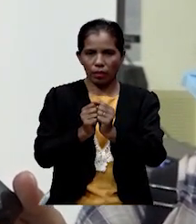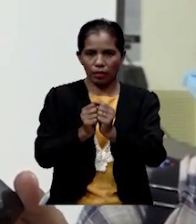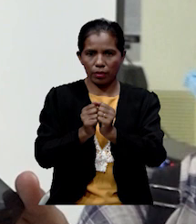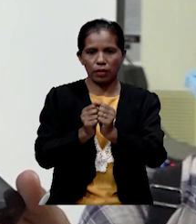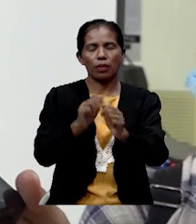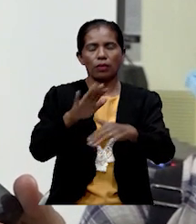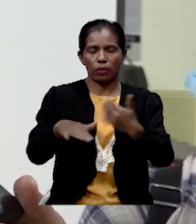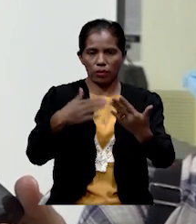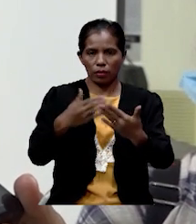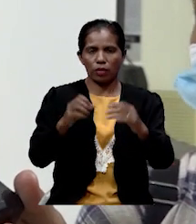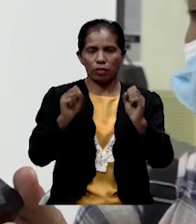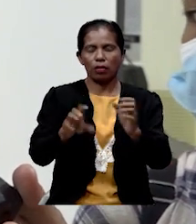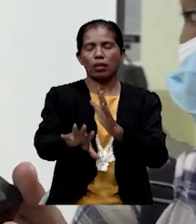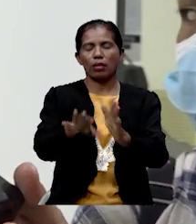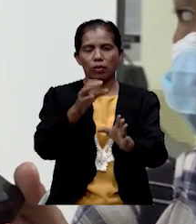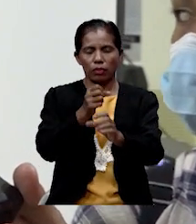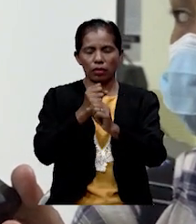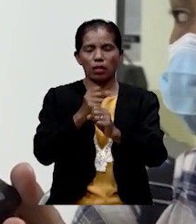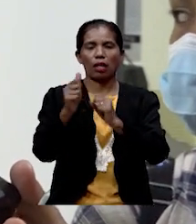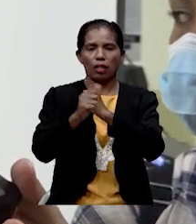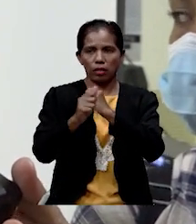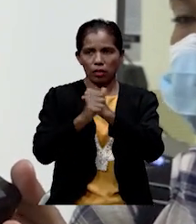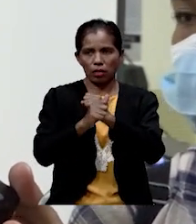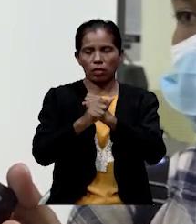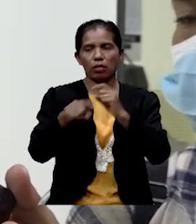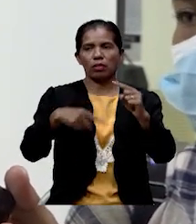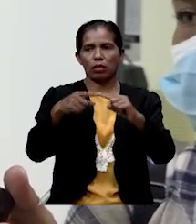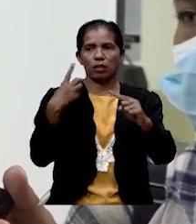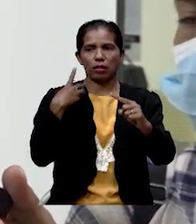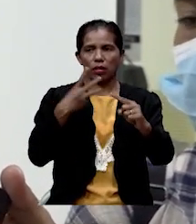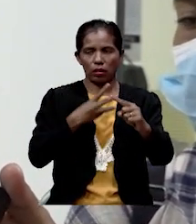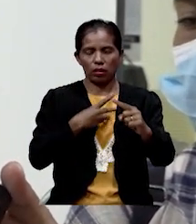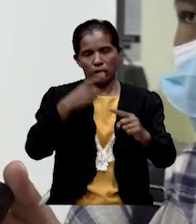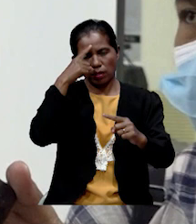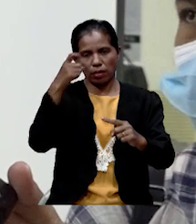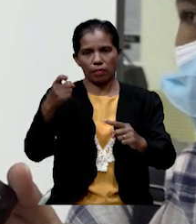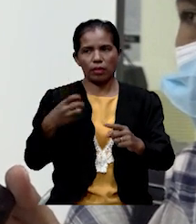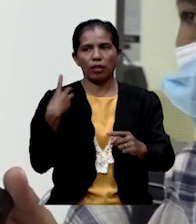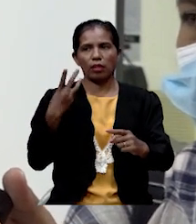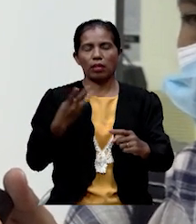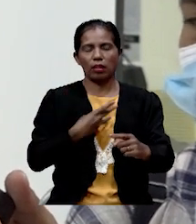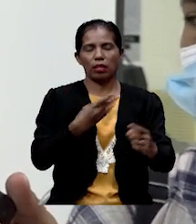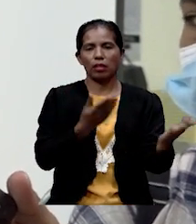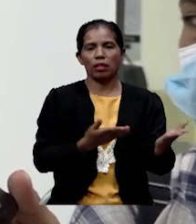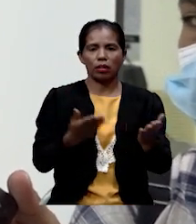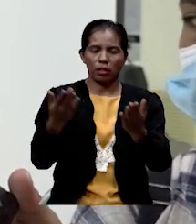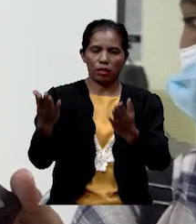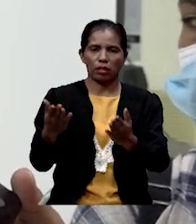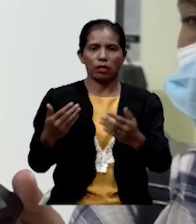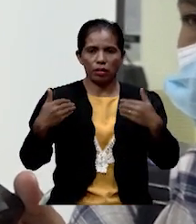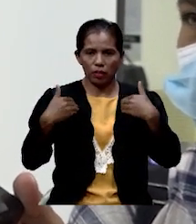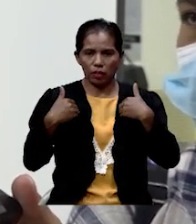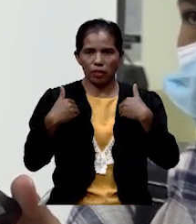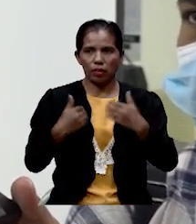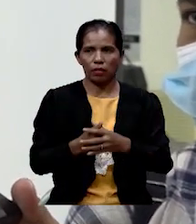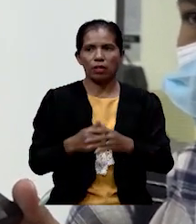entidade balo que até bem foi a sangue hira que está aplica para bater né também está aplica para ser né aí a boa